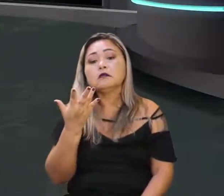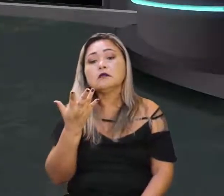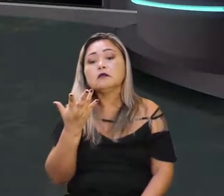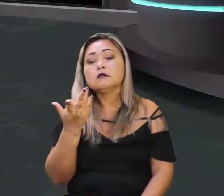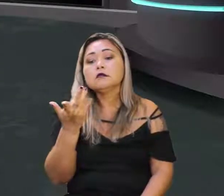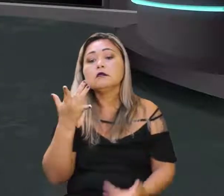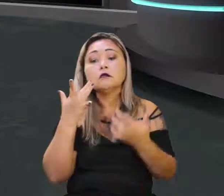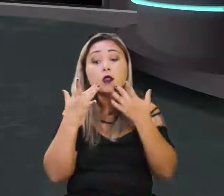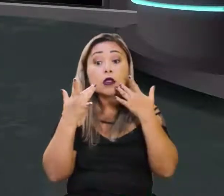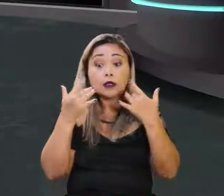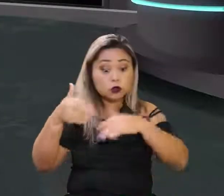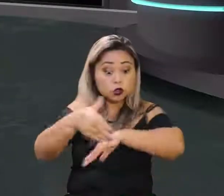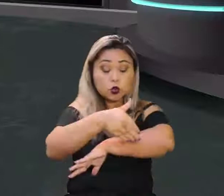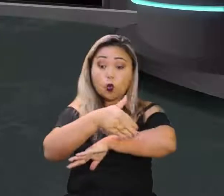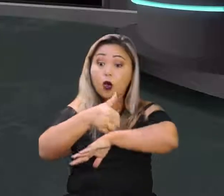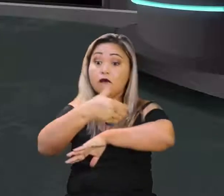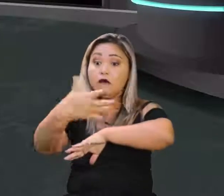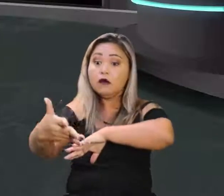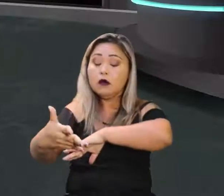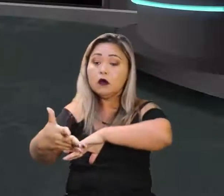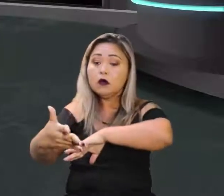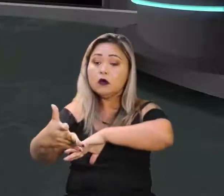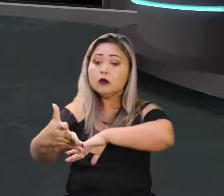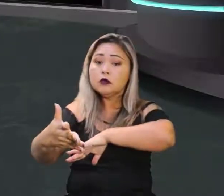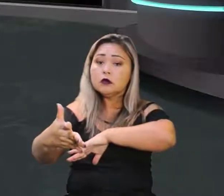o teatro de rua, ele